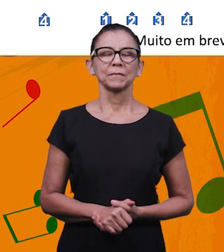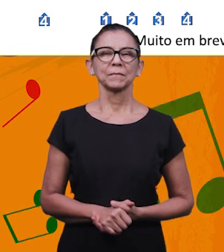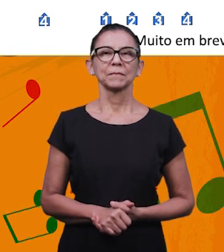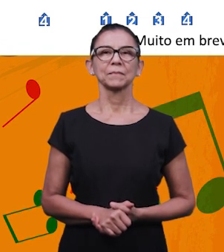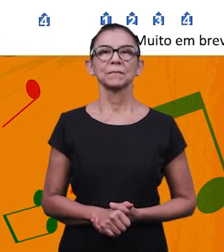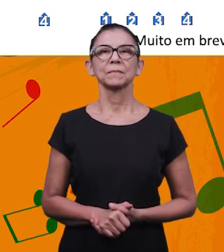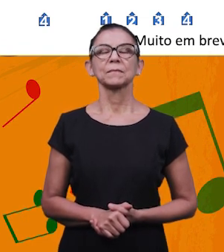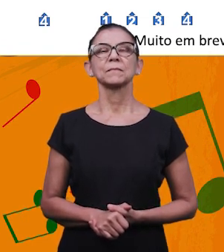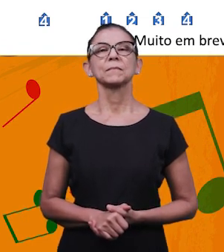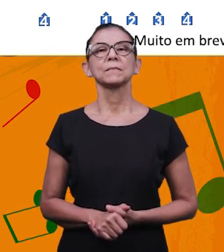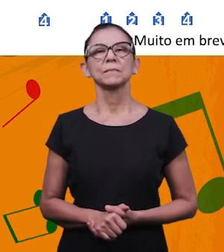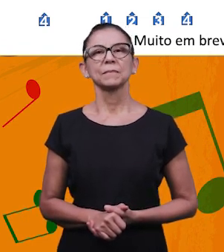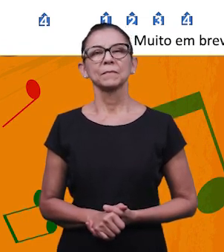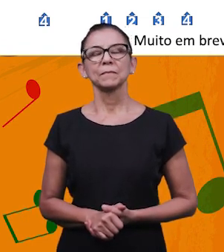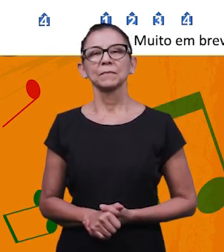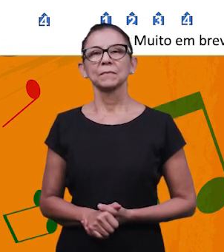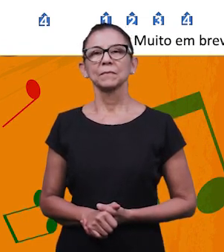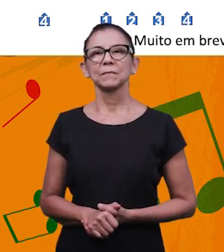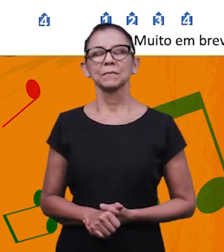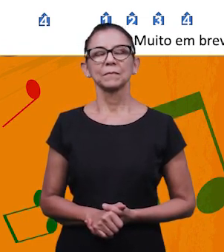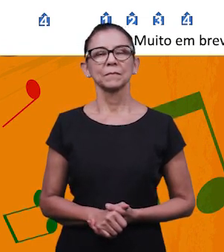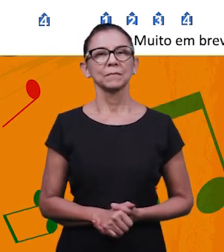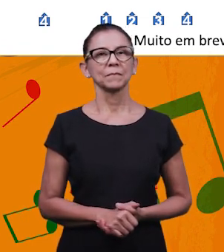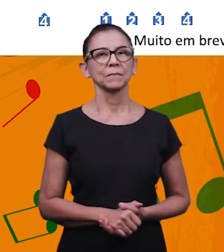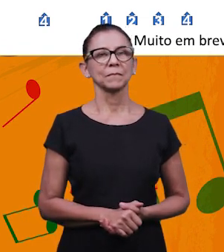1, 2, 3, 4.